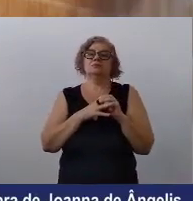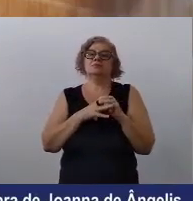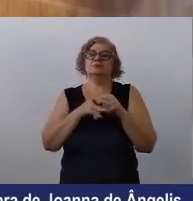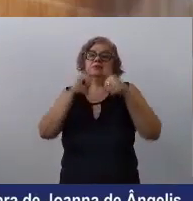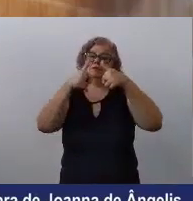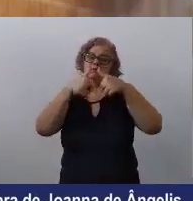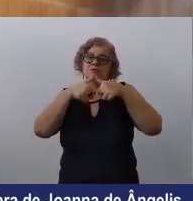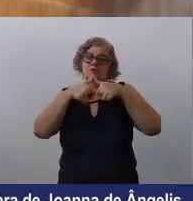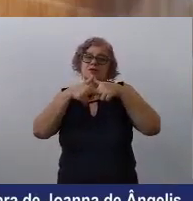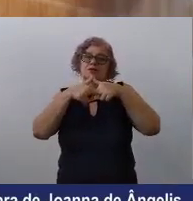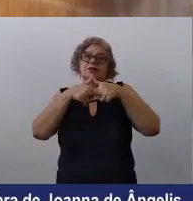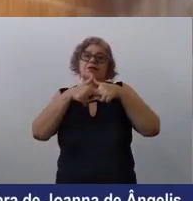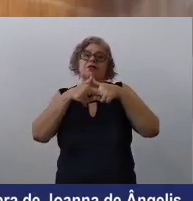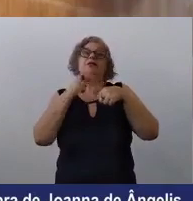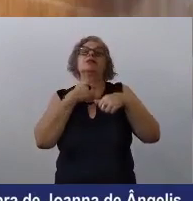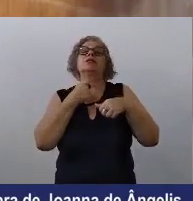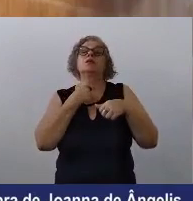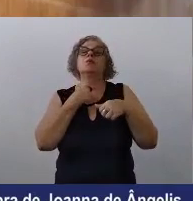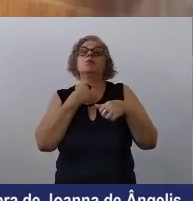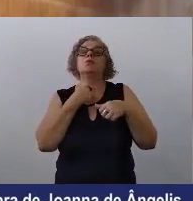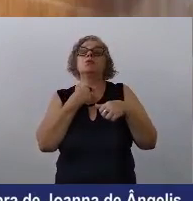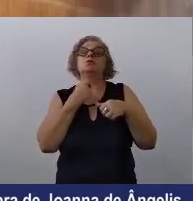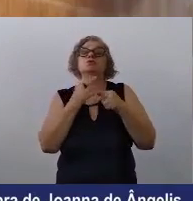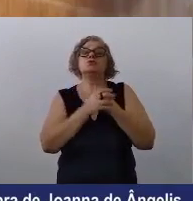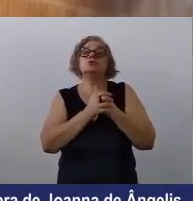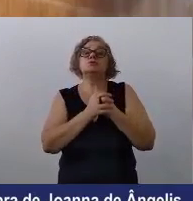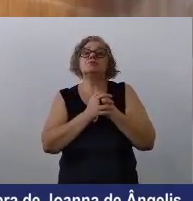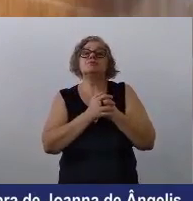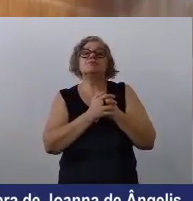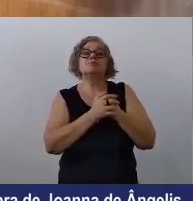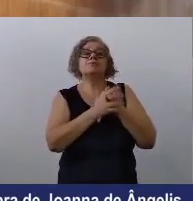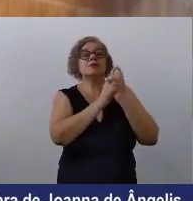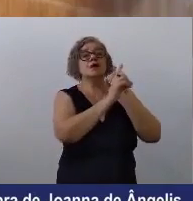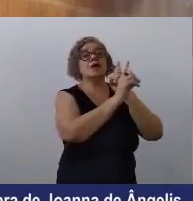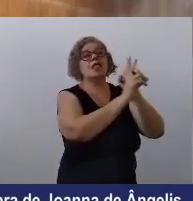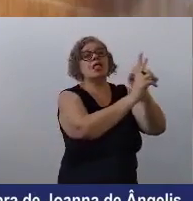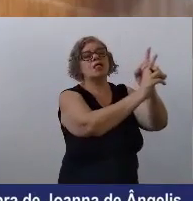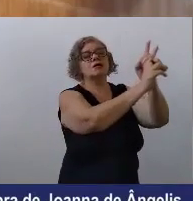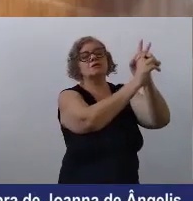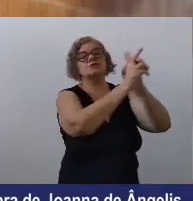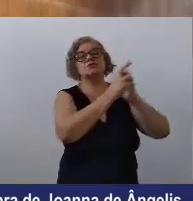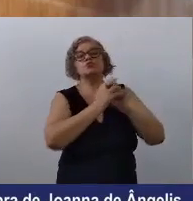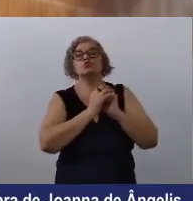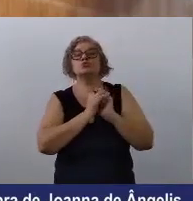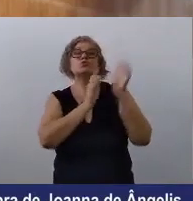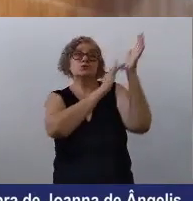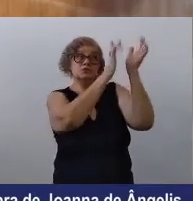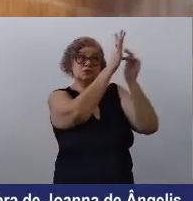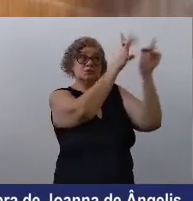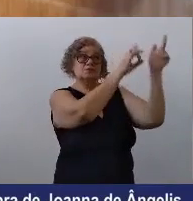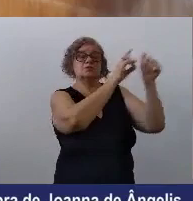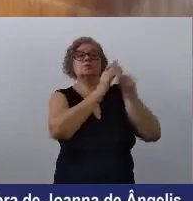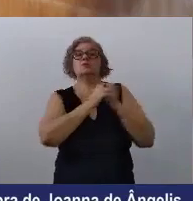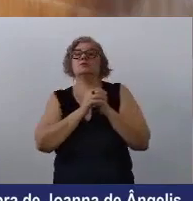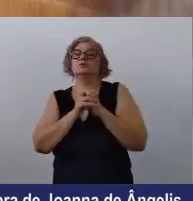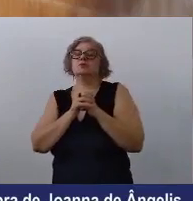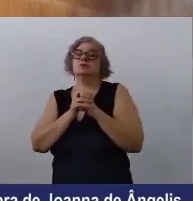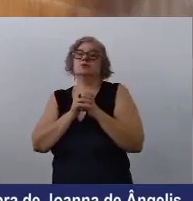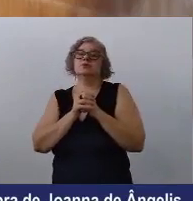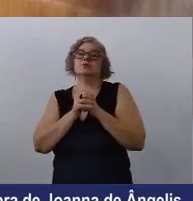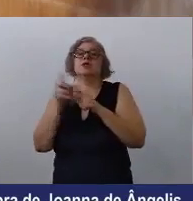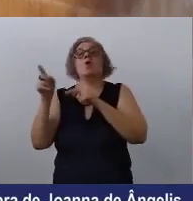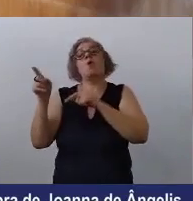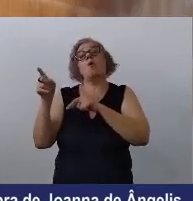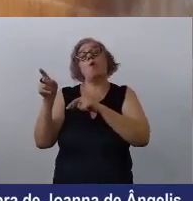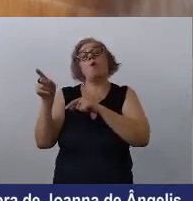unir aos discípulos, já não possuindo mais nada materialmente. Vai